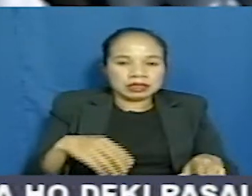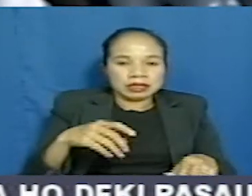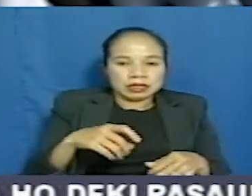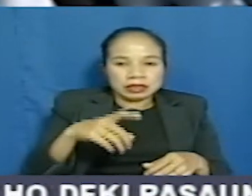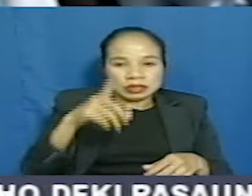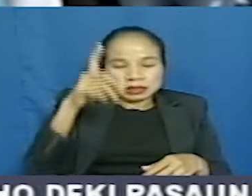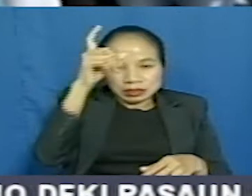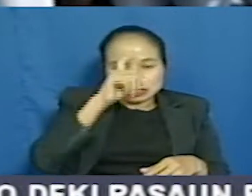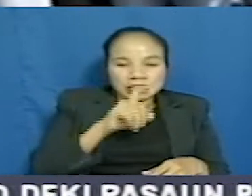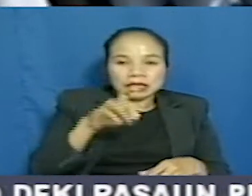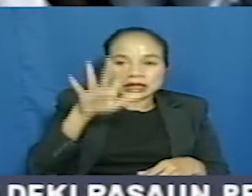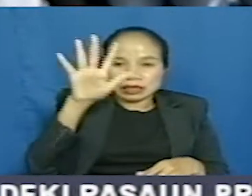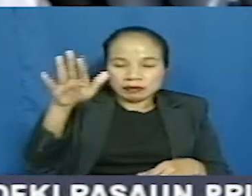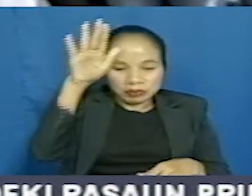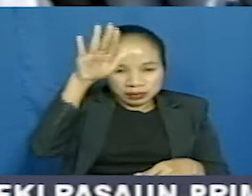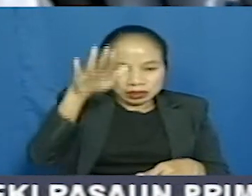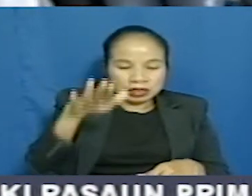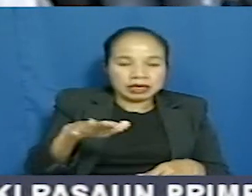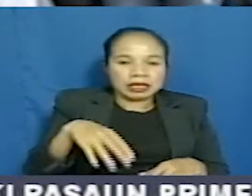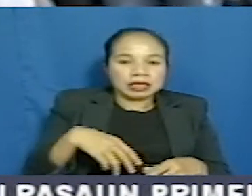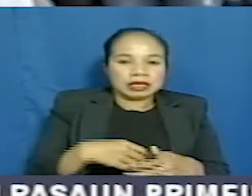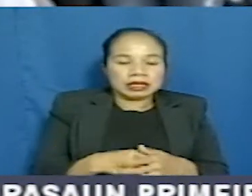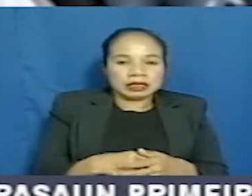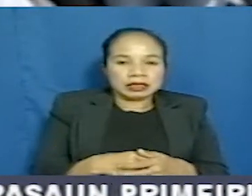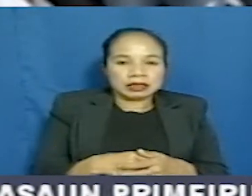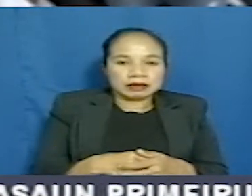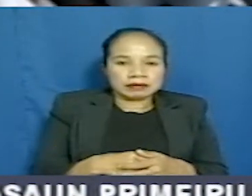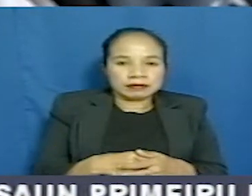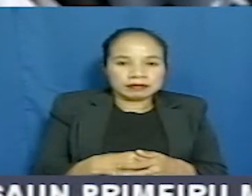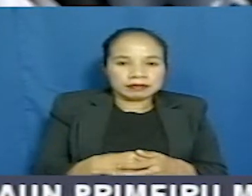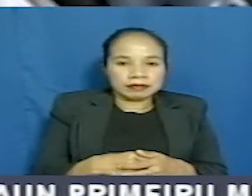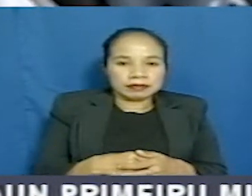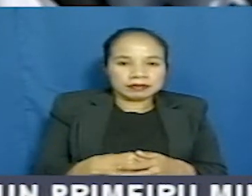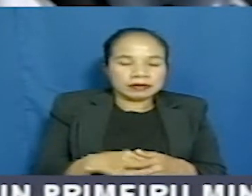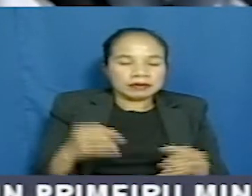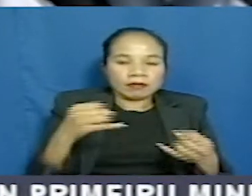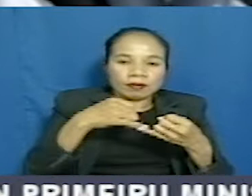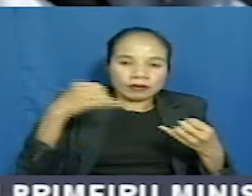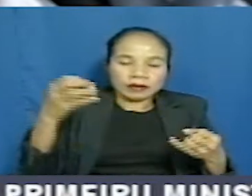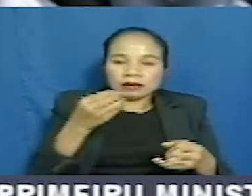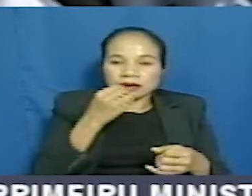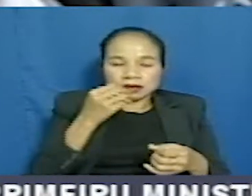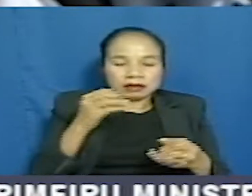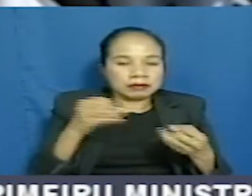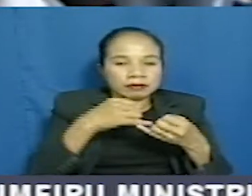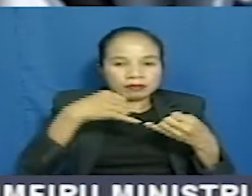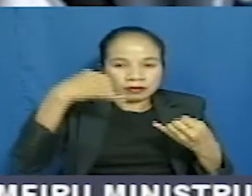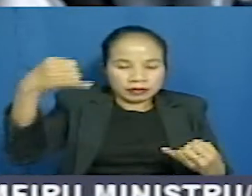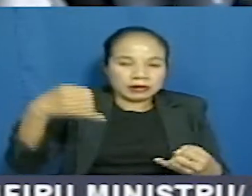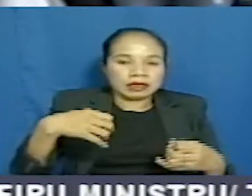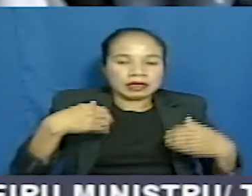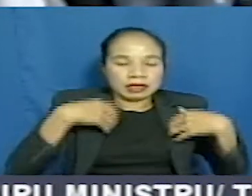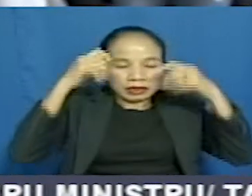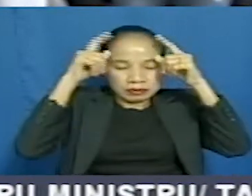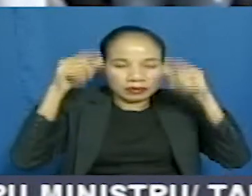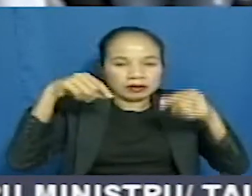5 anos mai kraik sira ania malnutrição ne aste tebes e heitanerai. Hoi dene maka ministério halo reforma